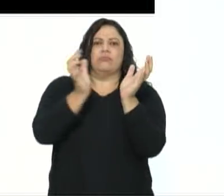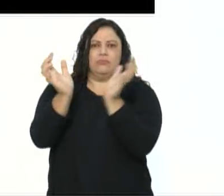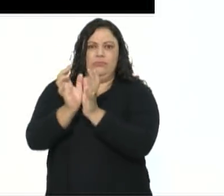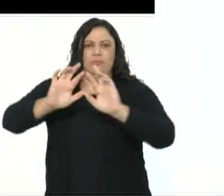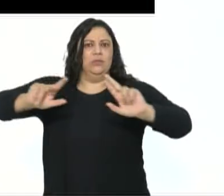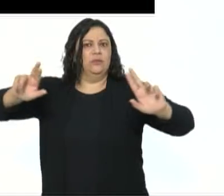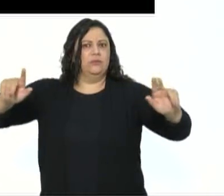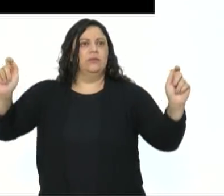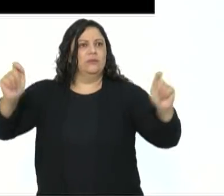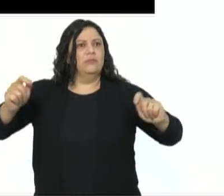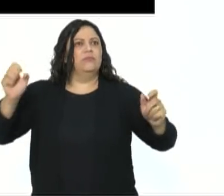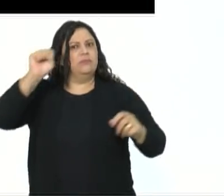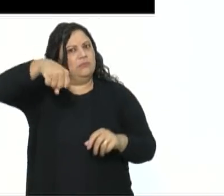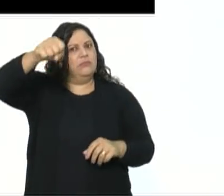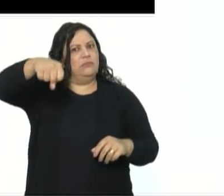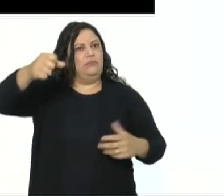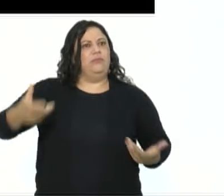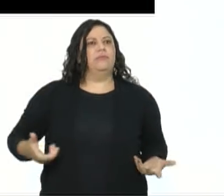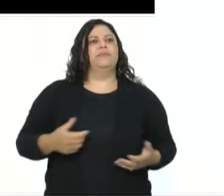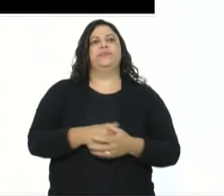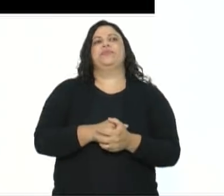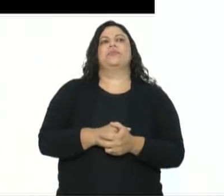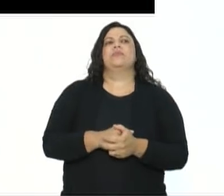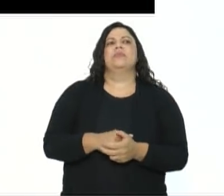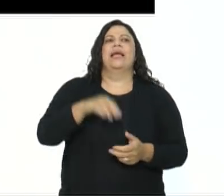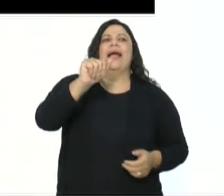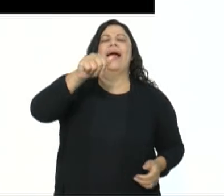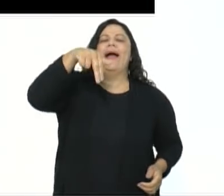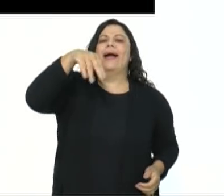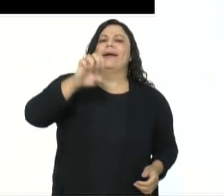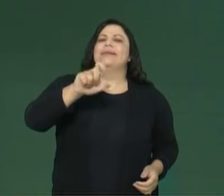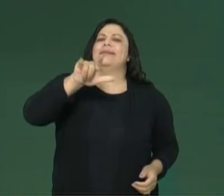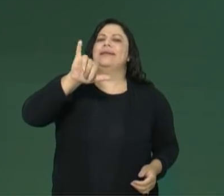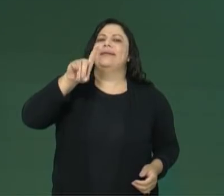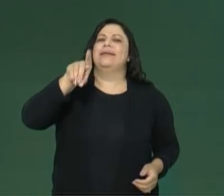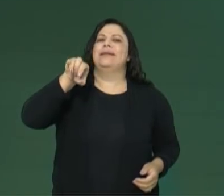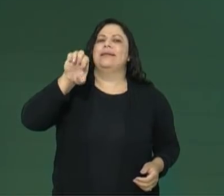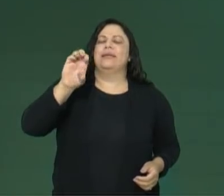Sim, aqui um anelídeo